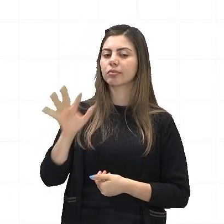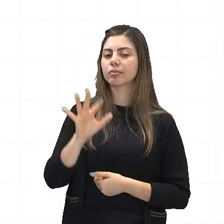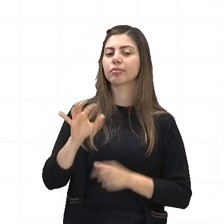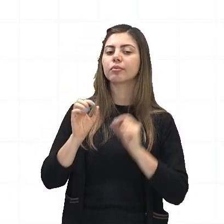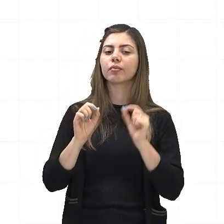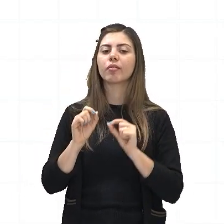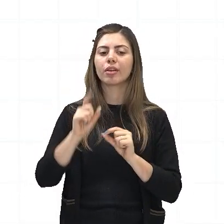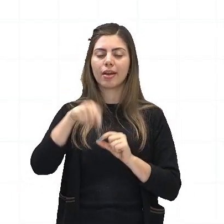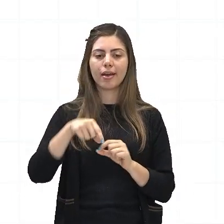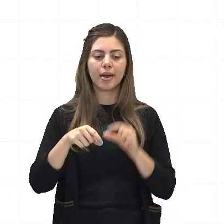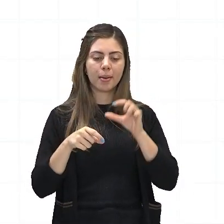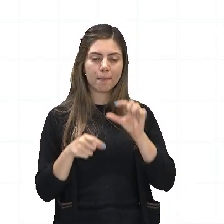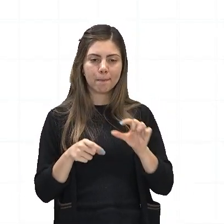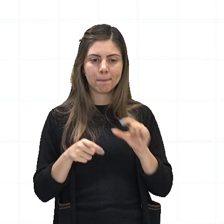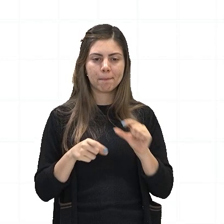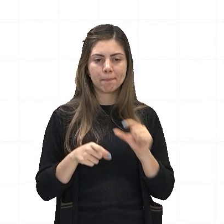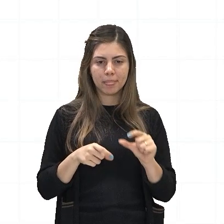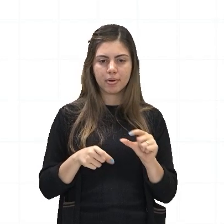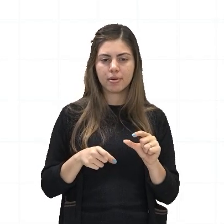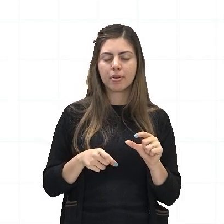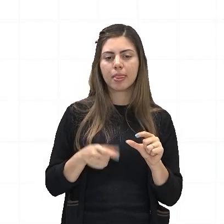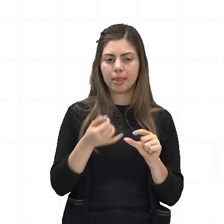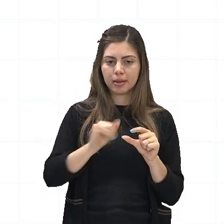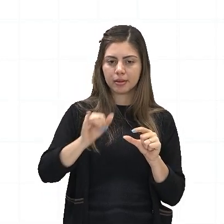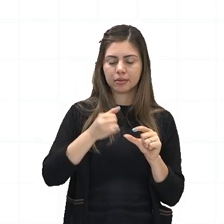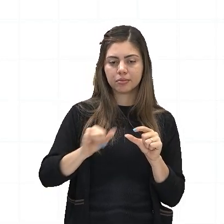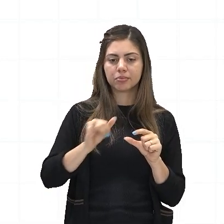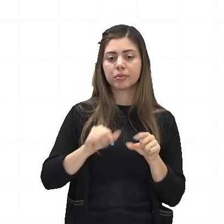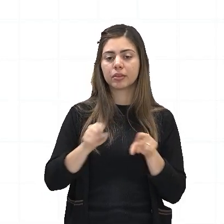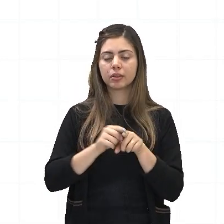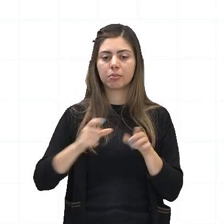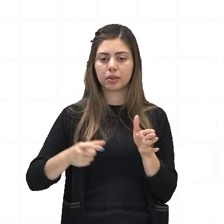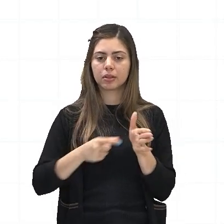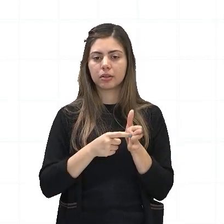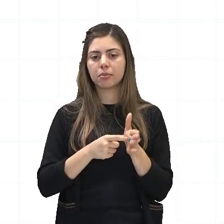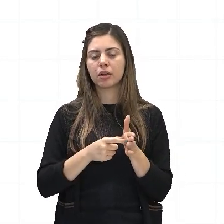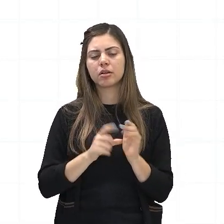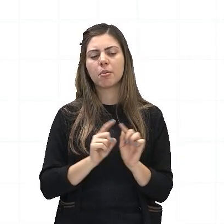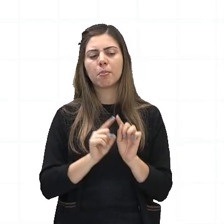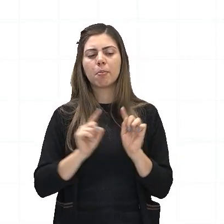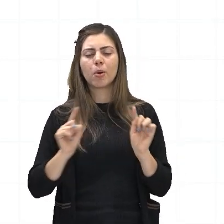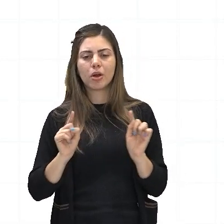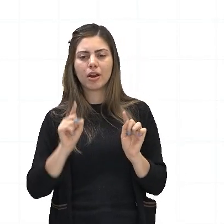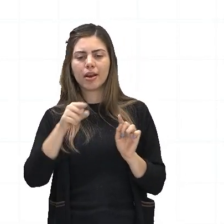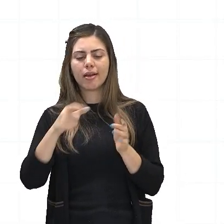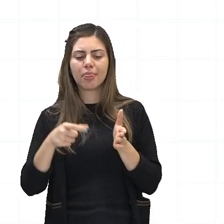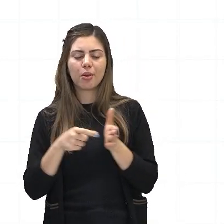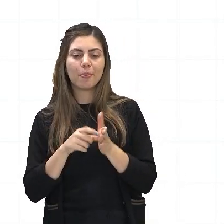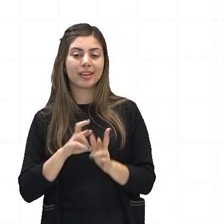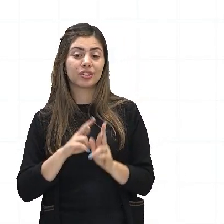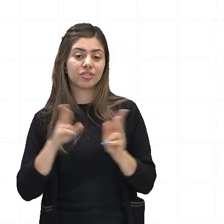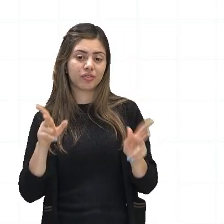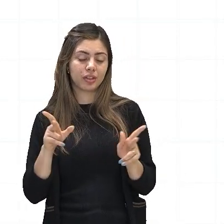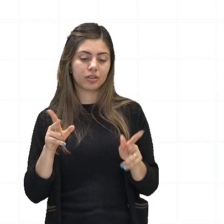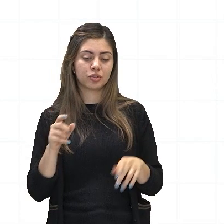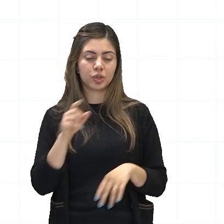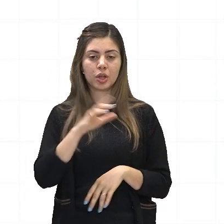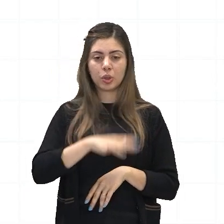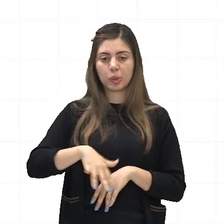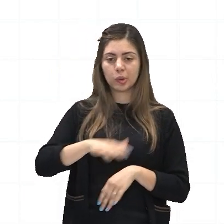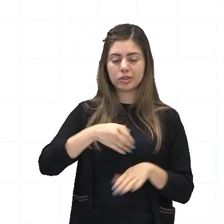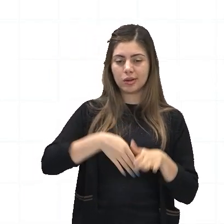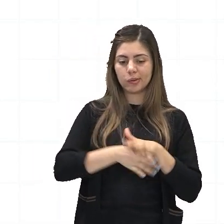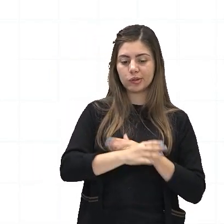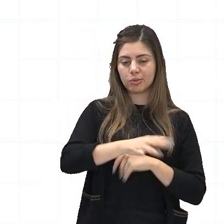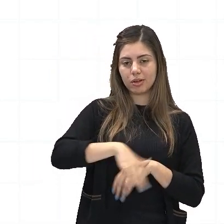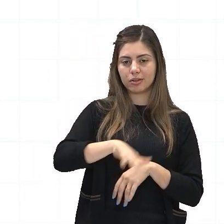né, baterias e a tomada. Apesar de que essa tomada está num outro padrão, né? O nosso padrão aqui é o daquele de 2 ou 3 pinos ali,